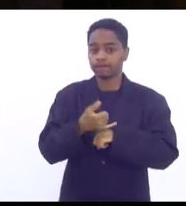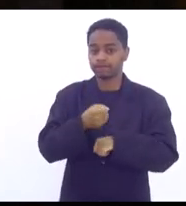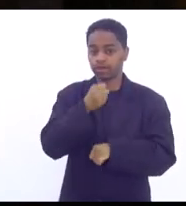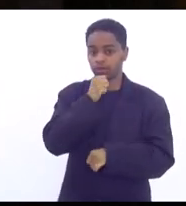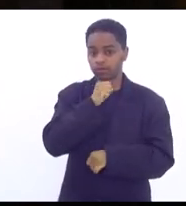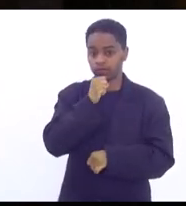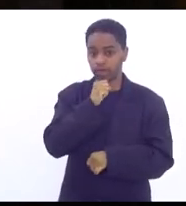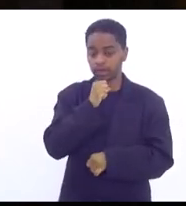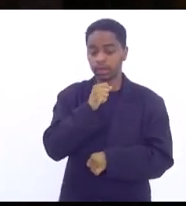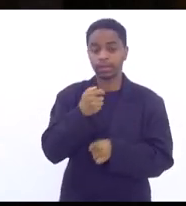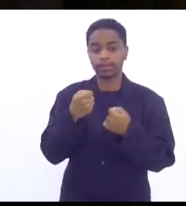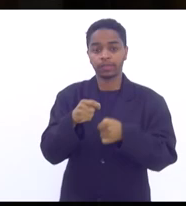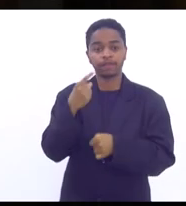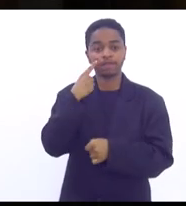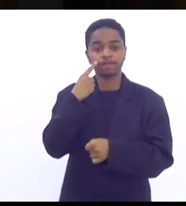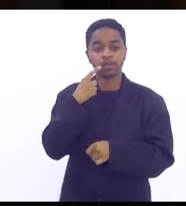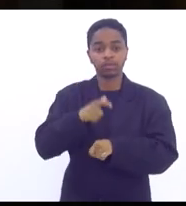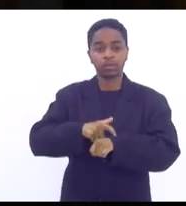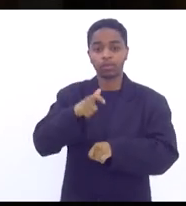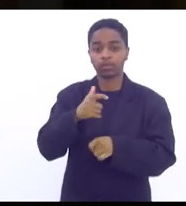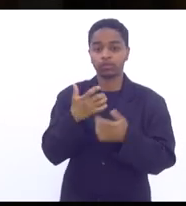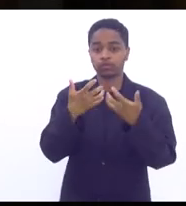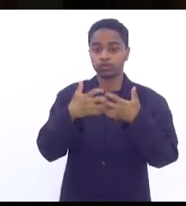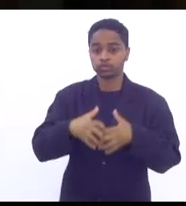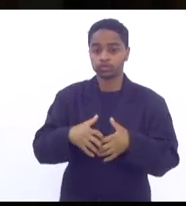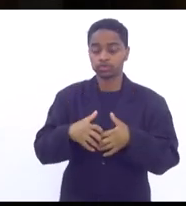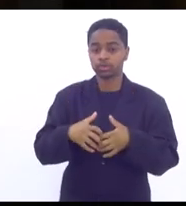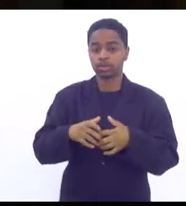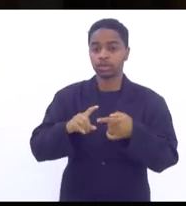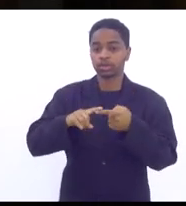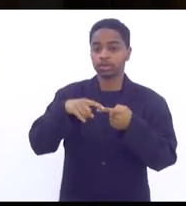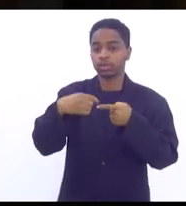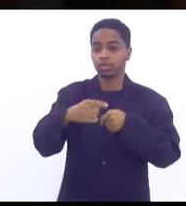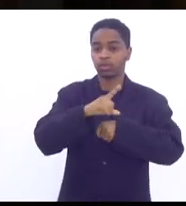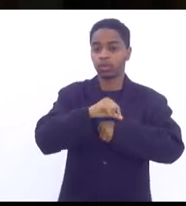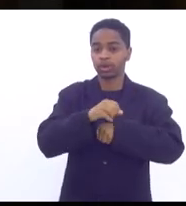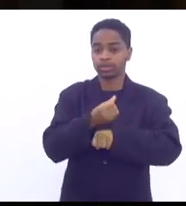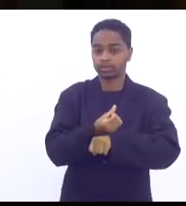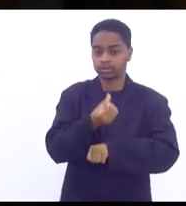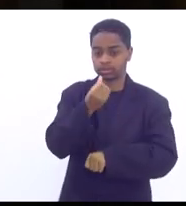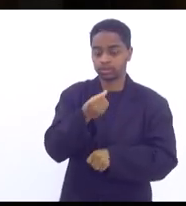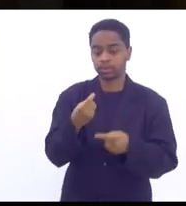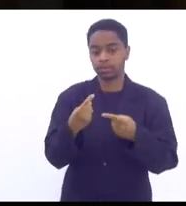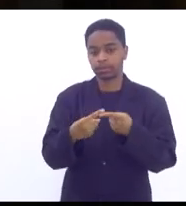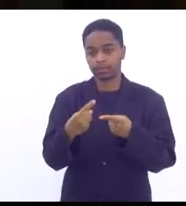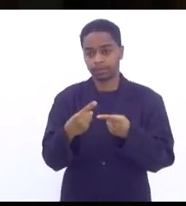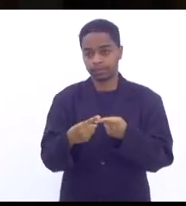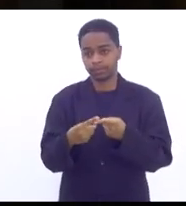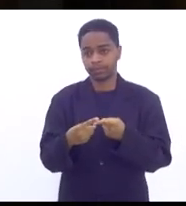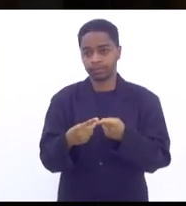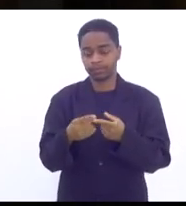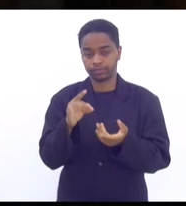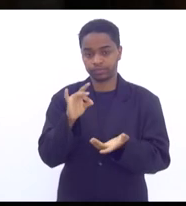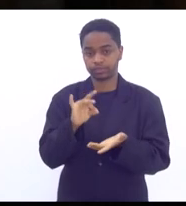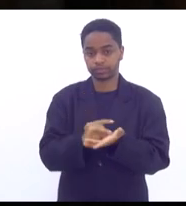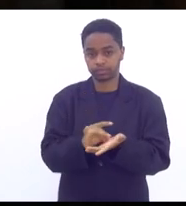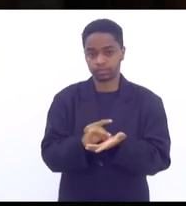velhos funcionando a partir das 18 horas, onde estarão